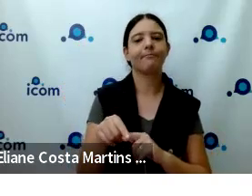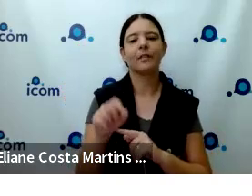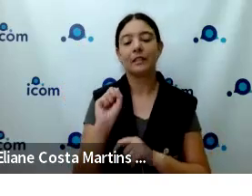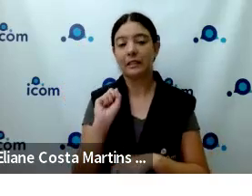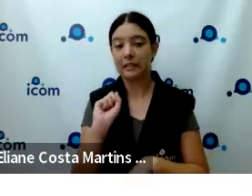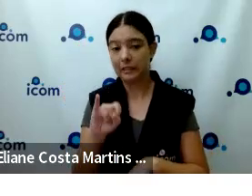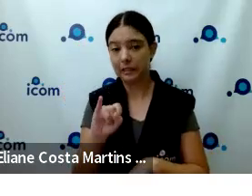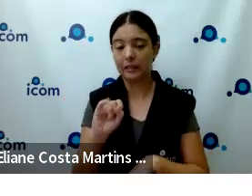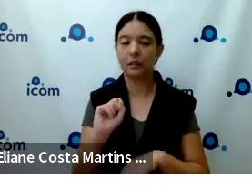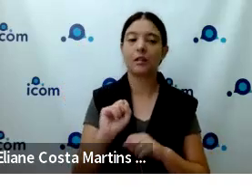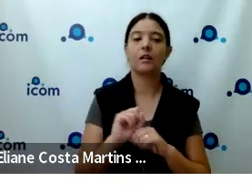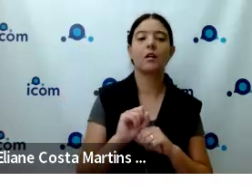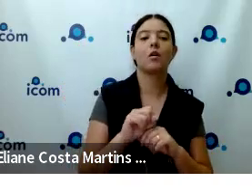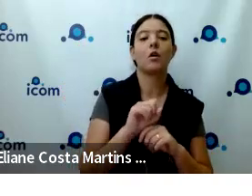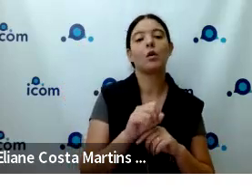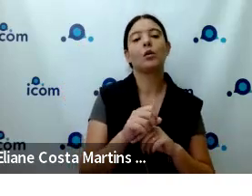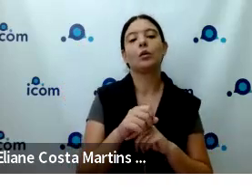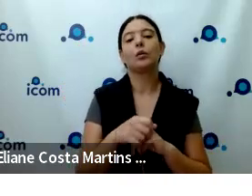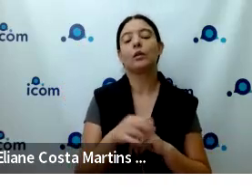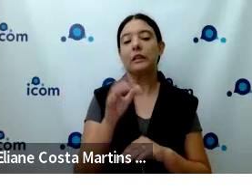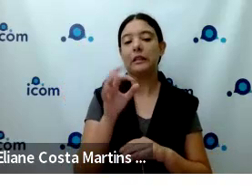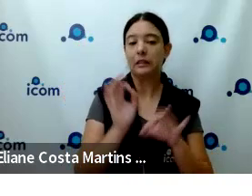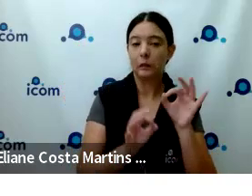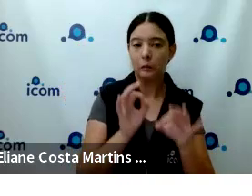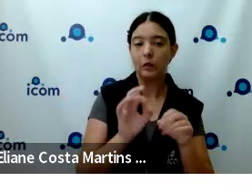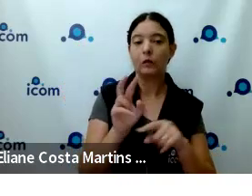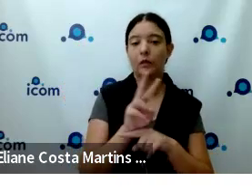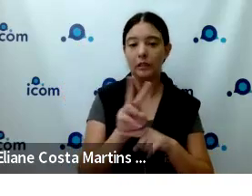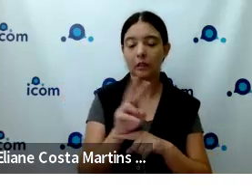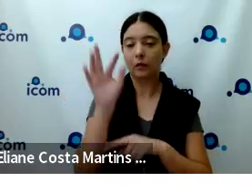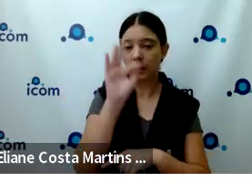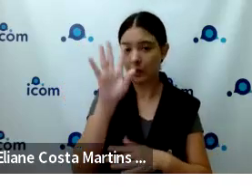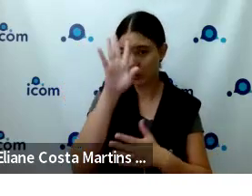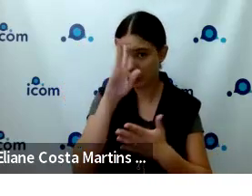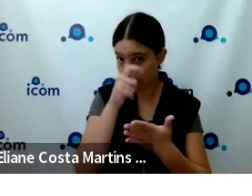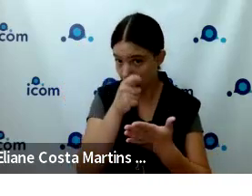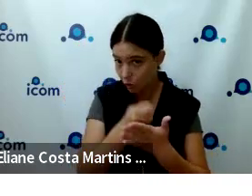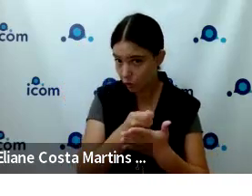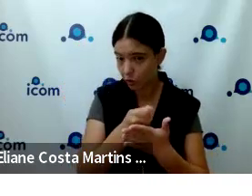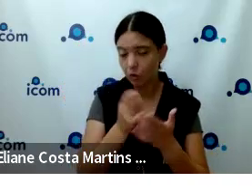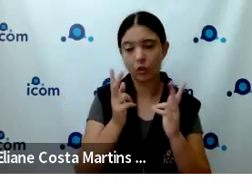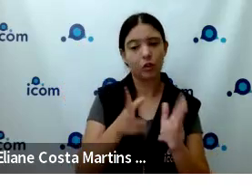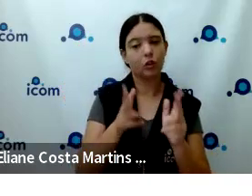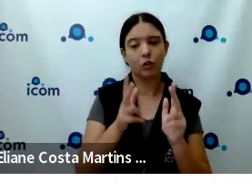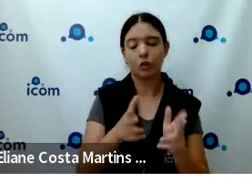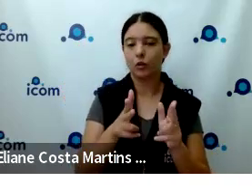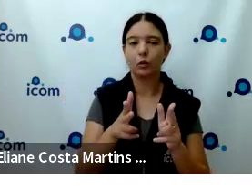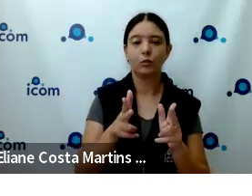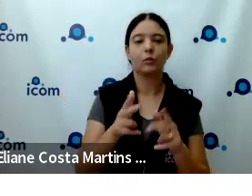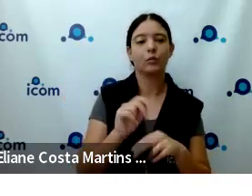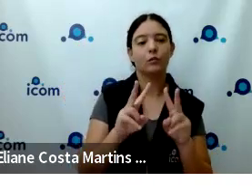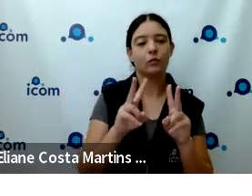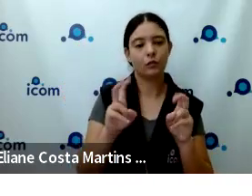o Tribunal Fiscal Federal decidir, na mesma maneira, sobre um